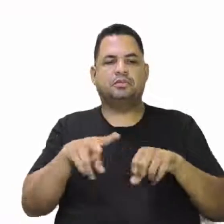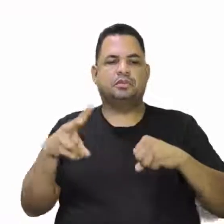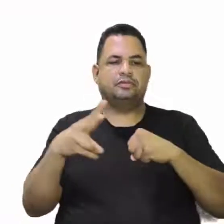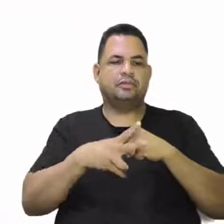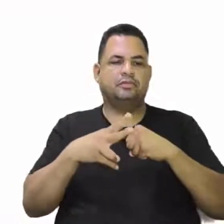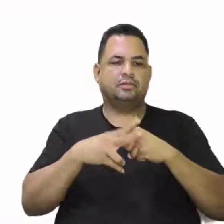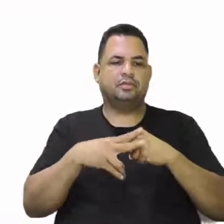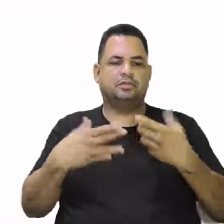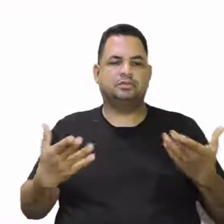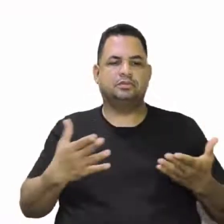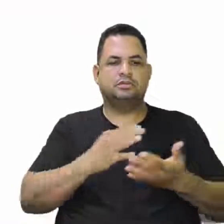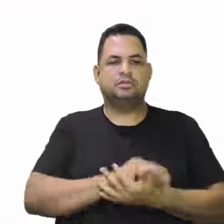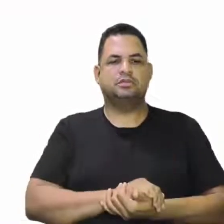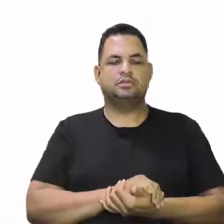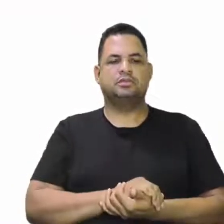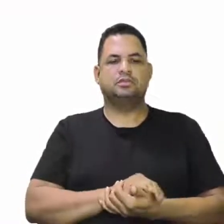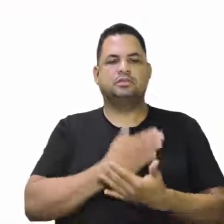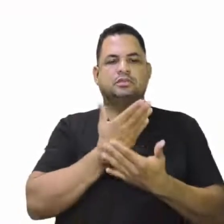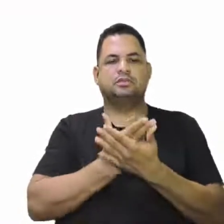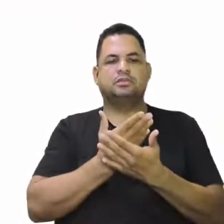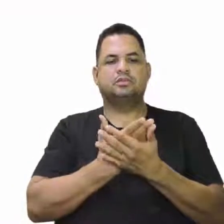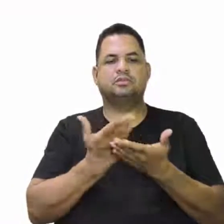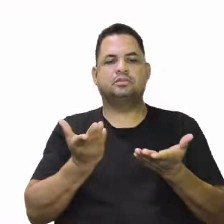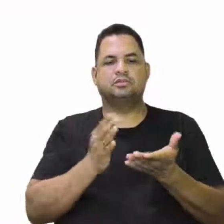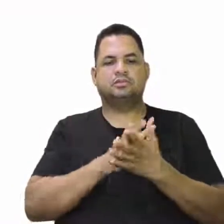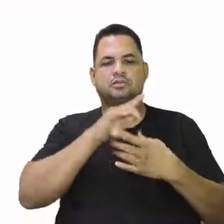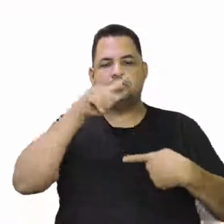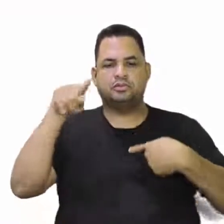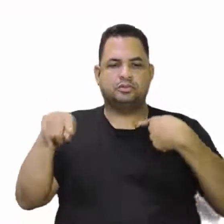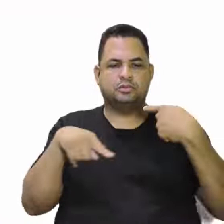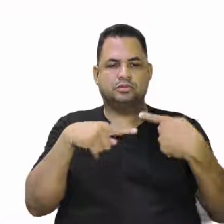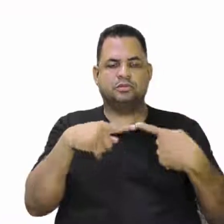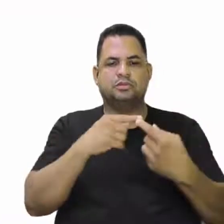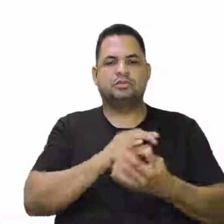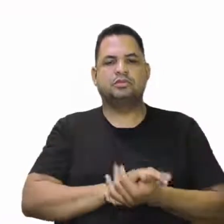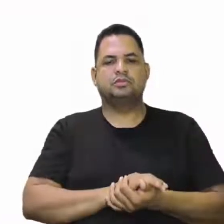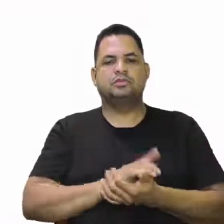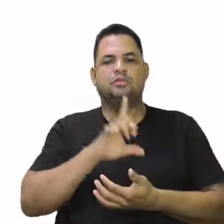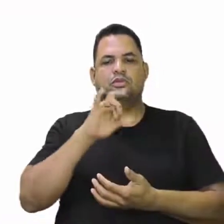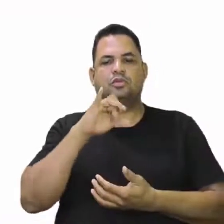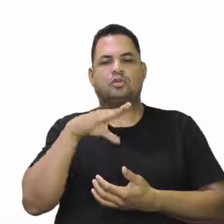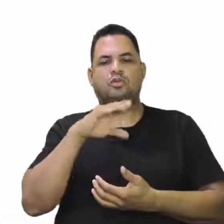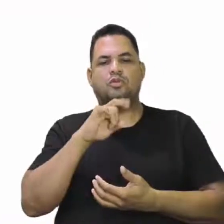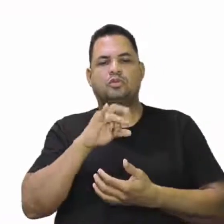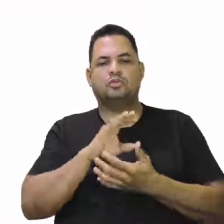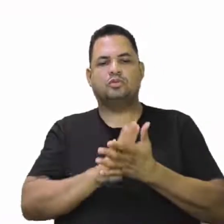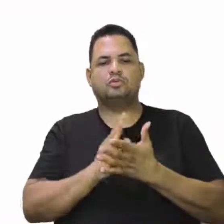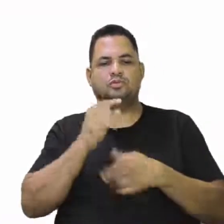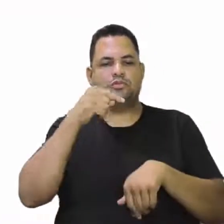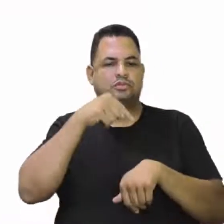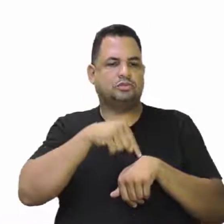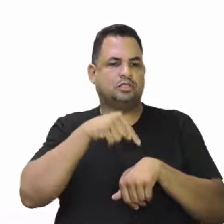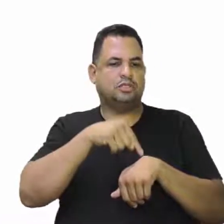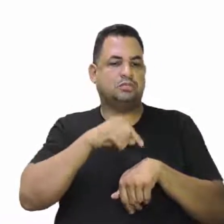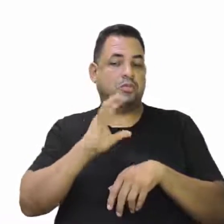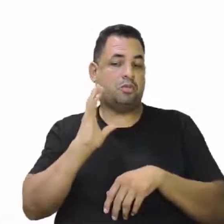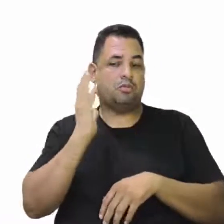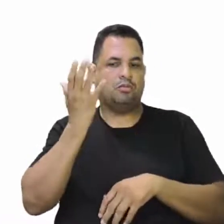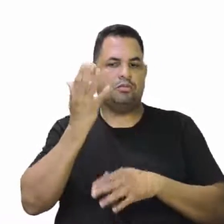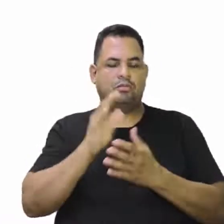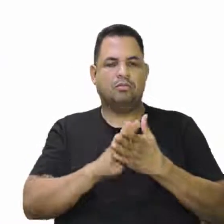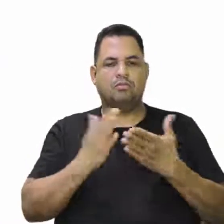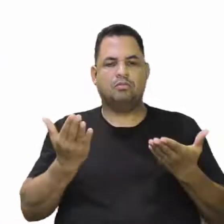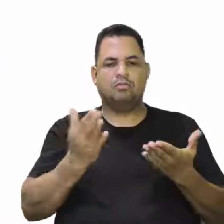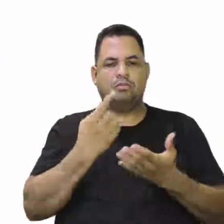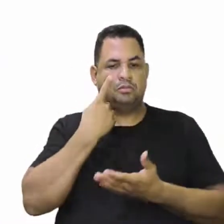verbais. Nessa aula a gente vai se focar somente nas de tempo, certo? E aí vocês até podem dar